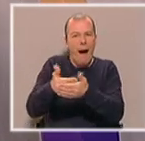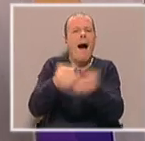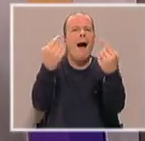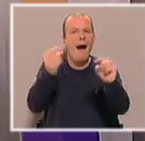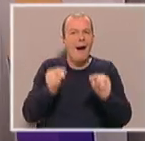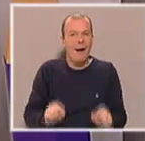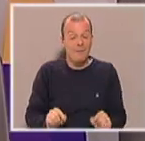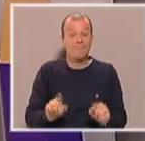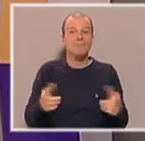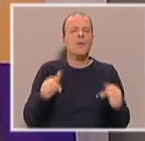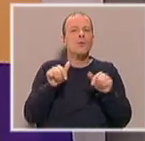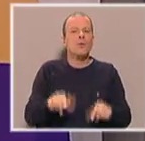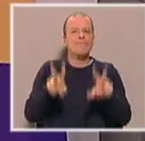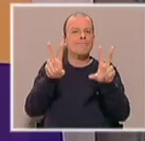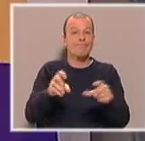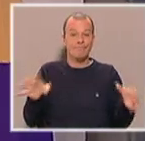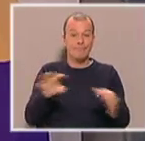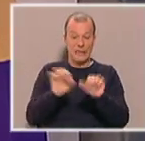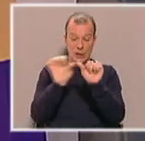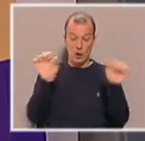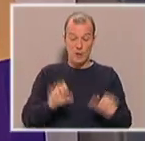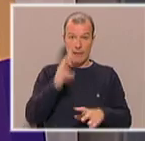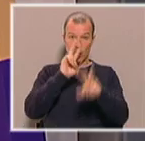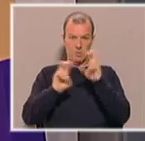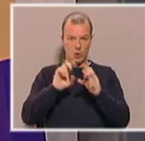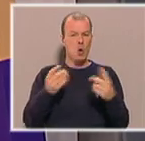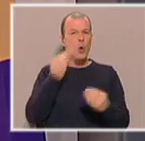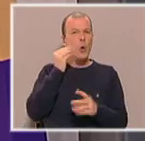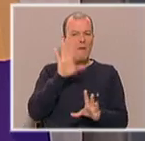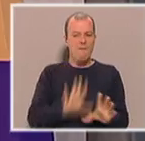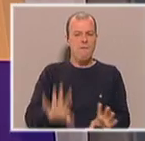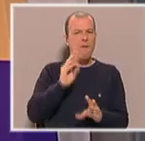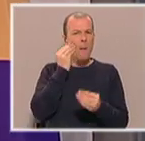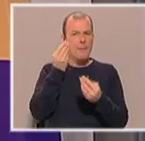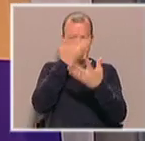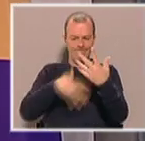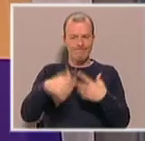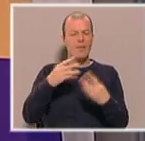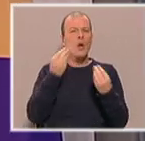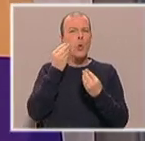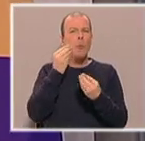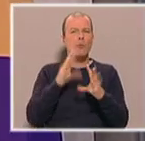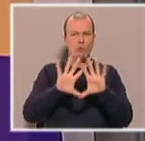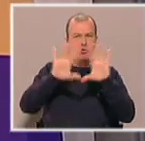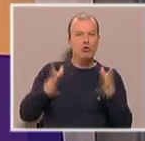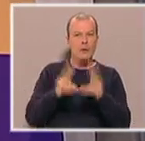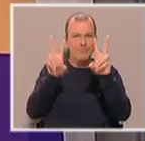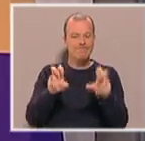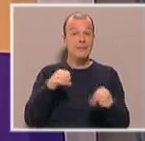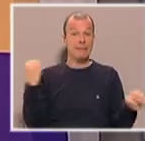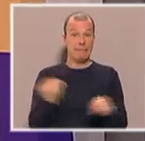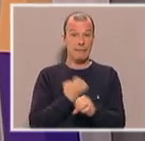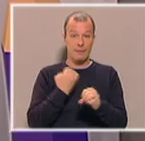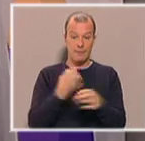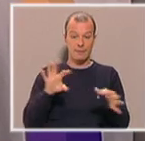Hoje vamos falar um pouco sobre o sistema respiratório, como é que ele é constituído, assim, de uma forma muito geral, a constituição e funções